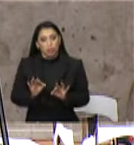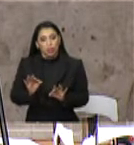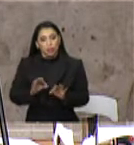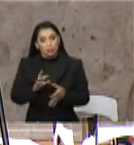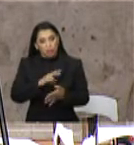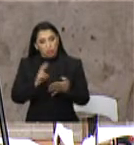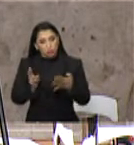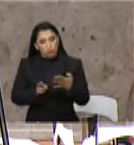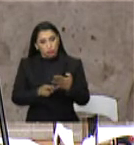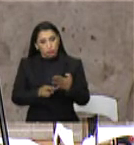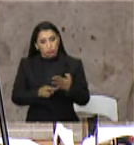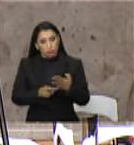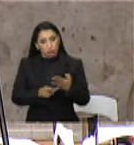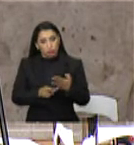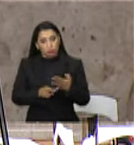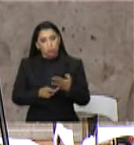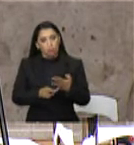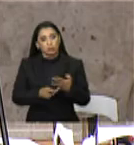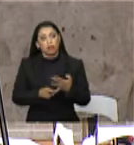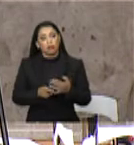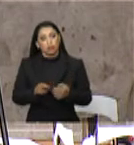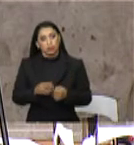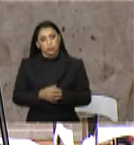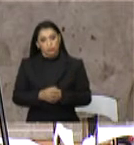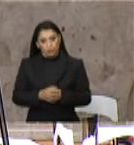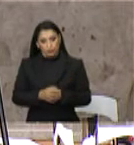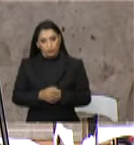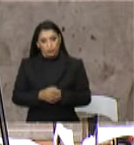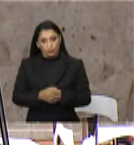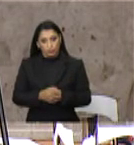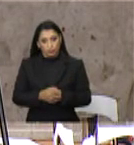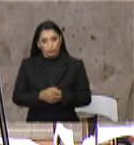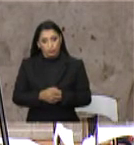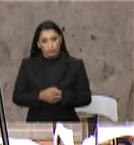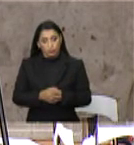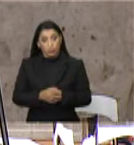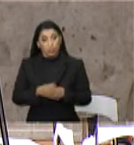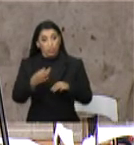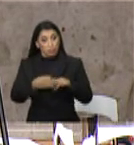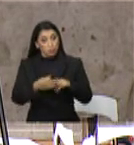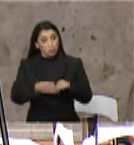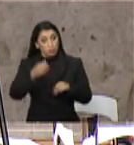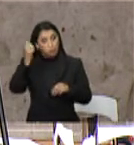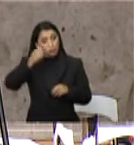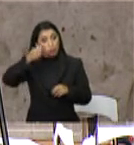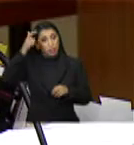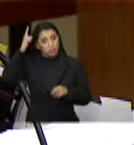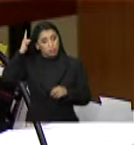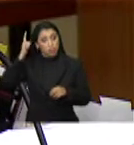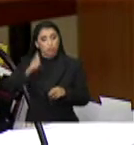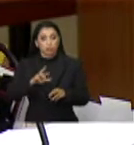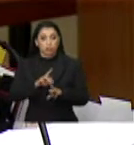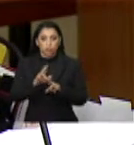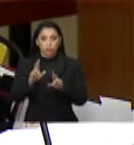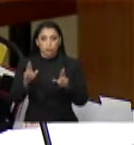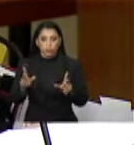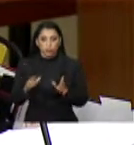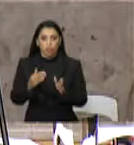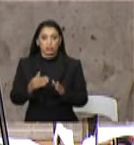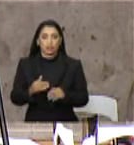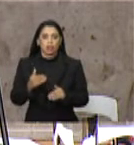fica no recincente acolhe o corte rescisório e o Ministro Alexandre já